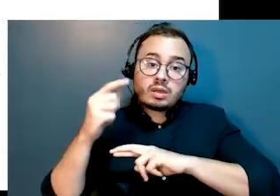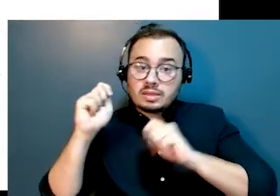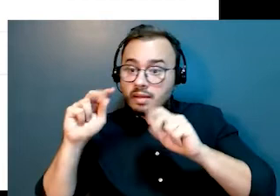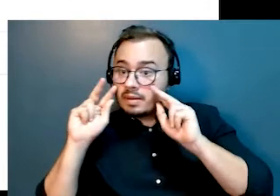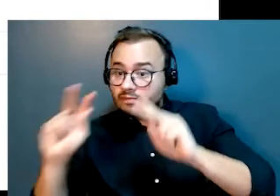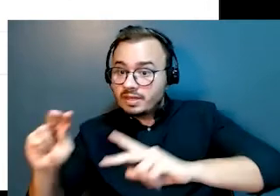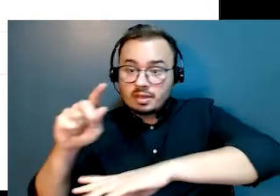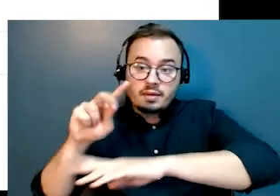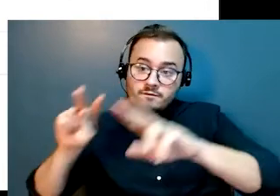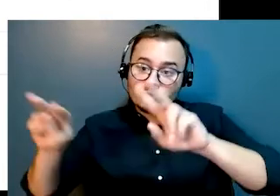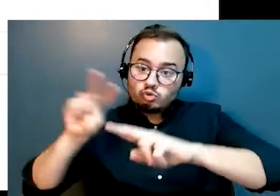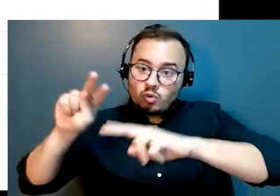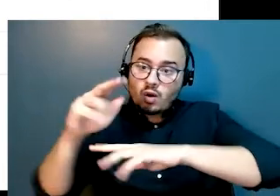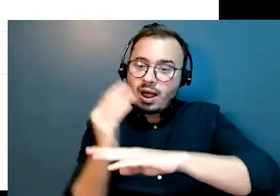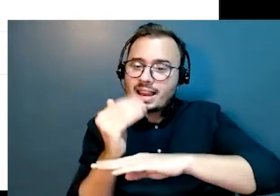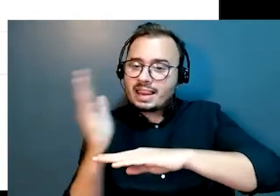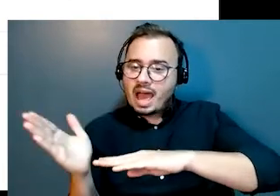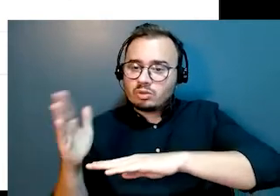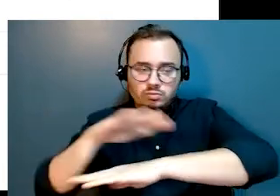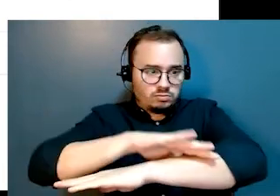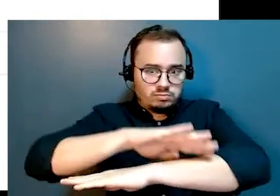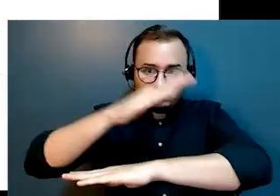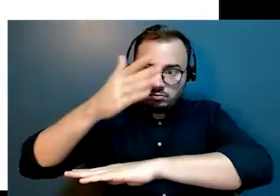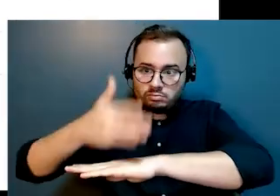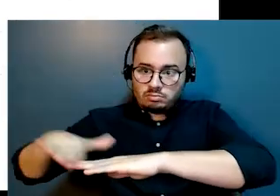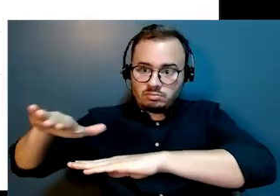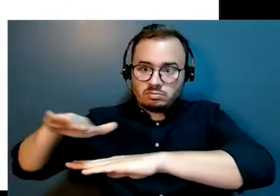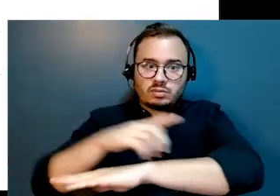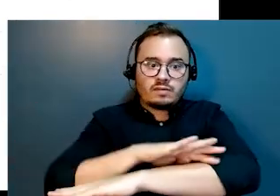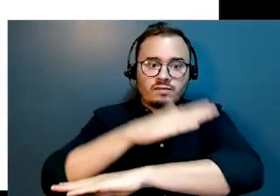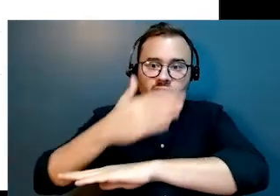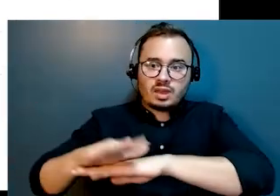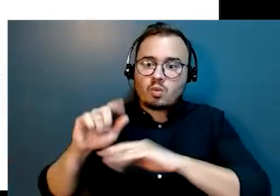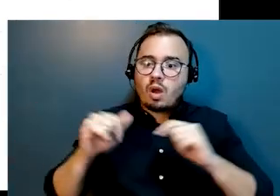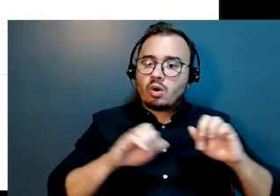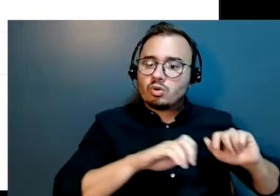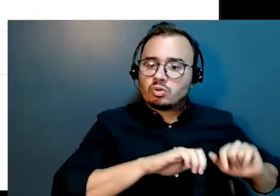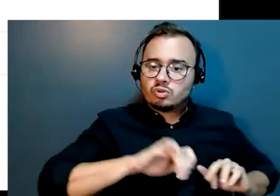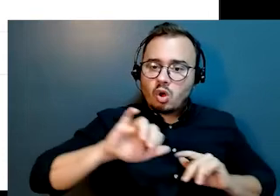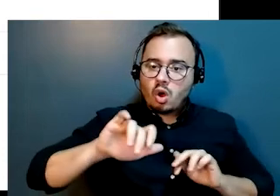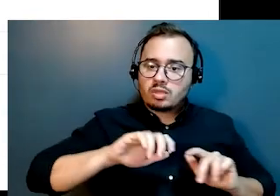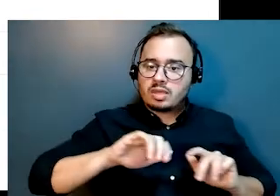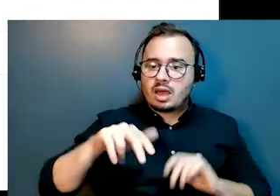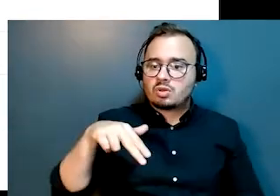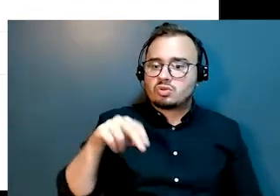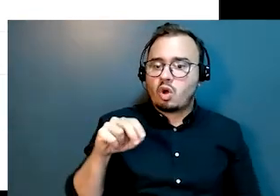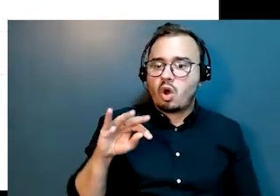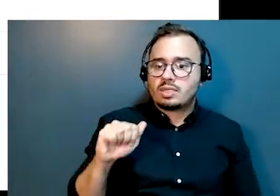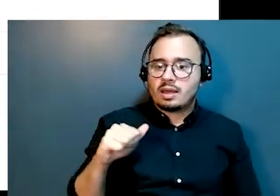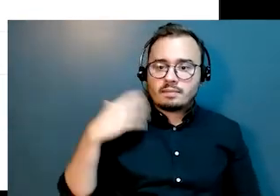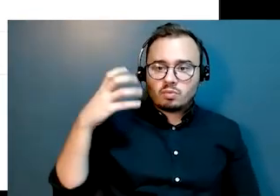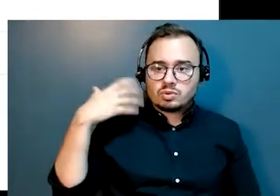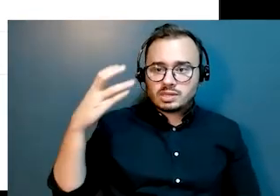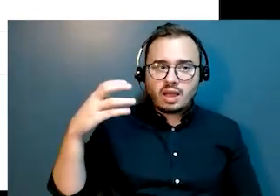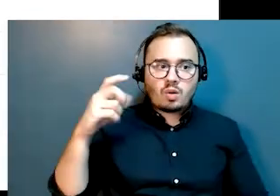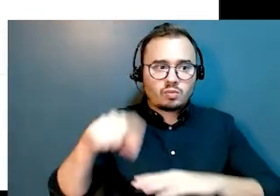existe uma forma visual de ver essas notas, as notas sendo tocadas, tá? Para quem quiser me acompanhar,